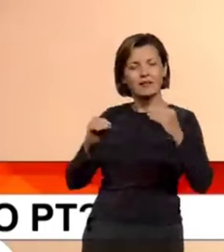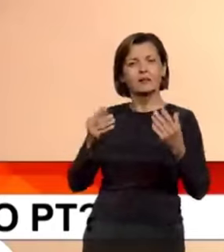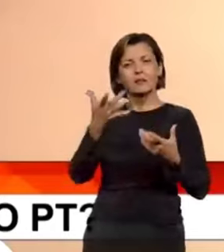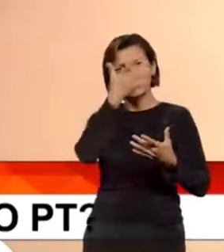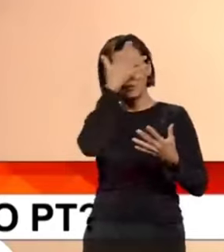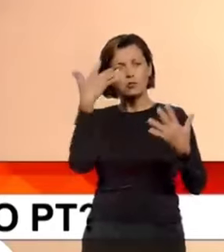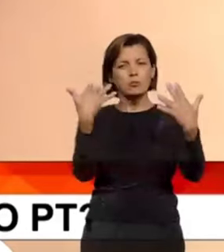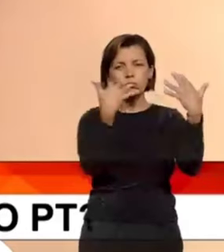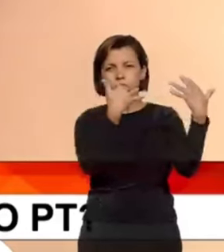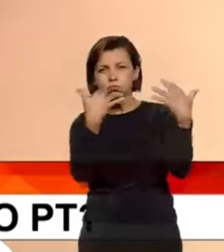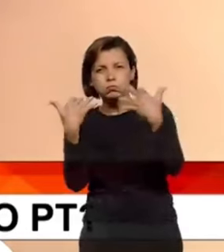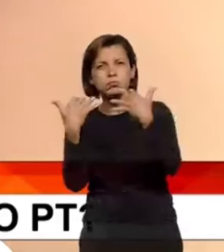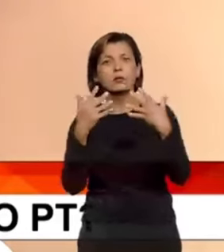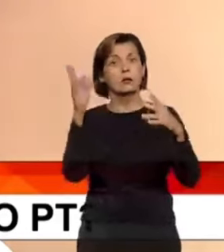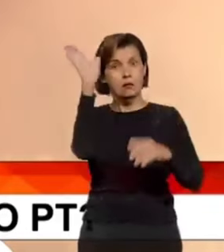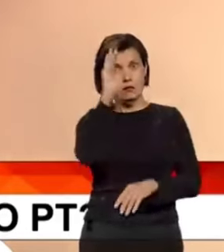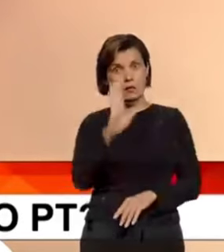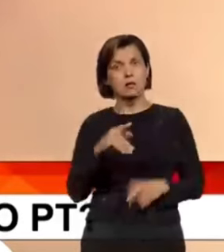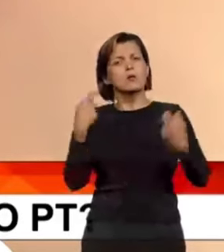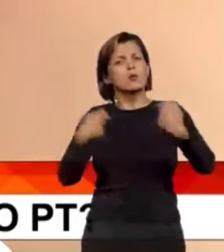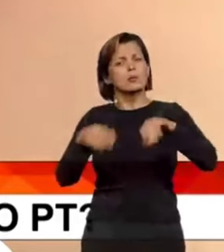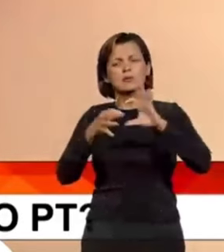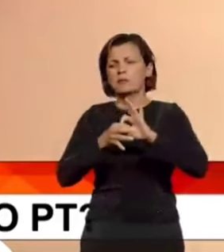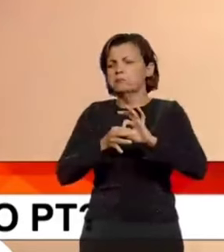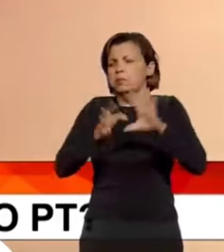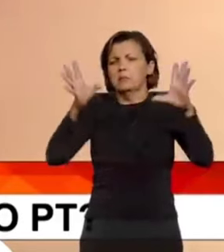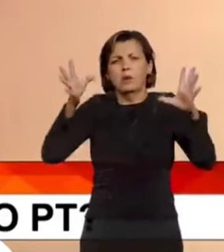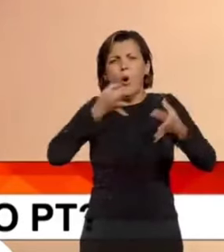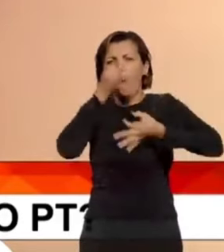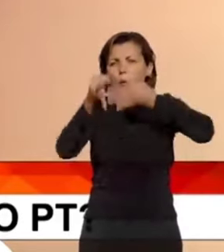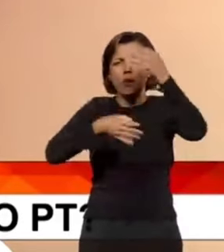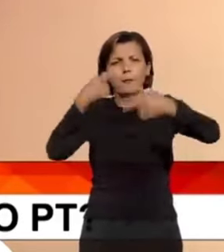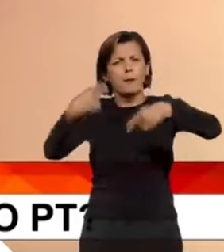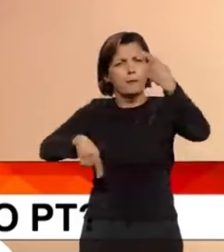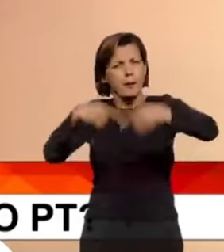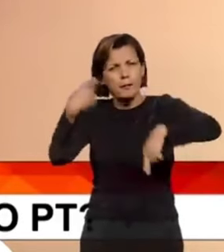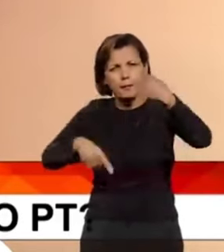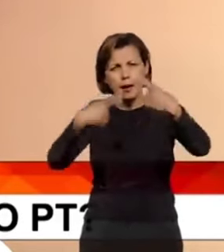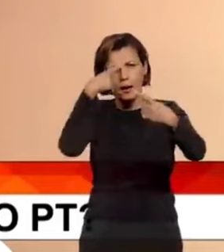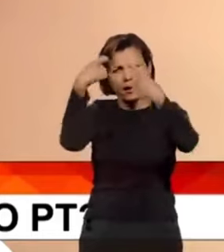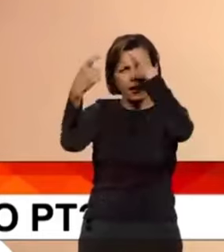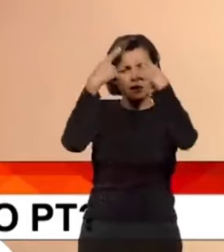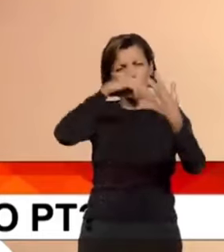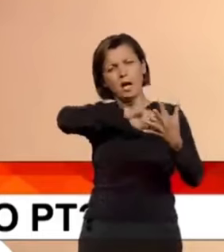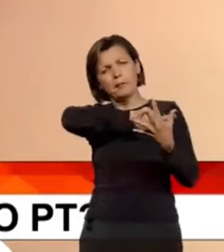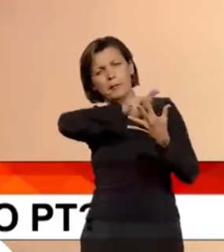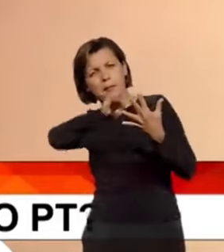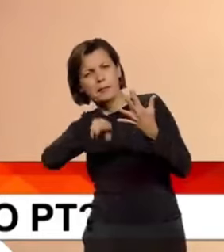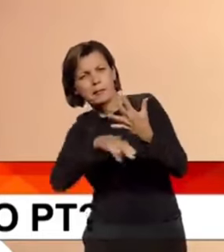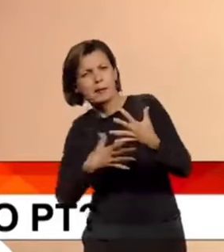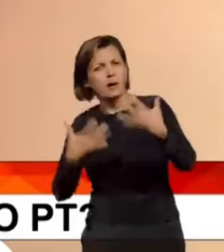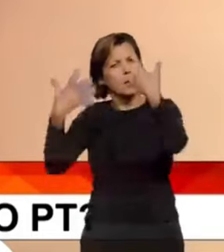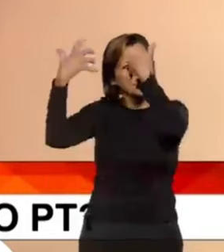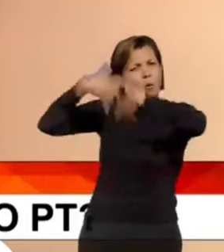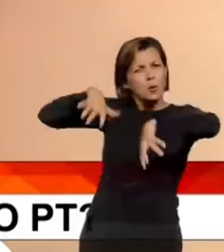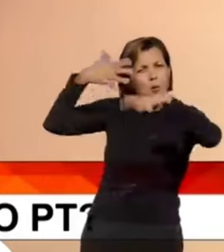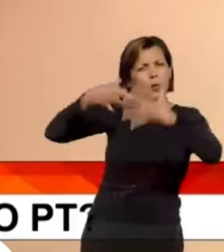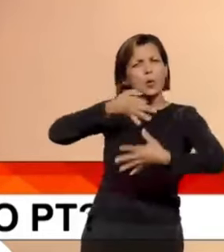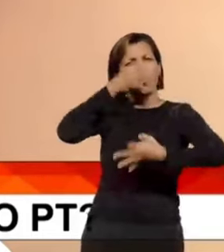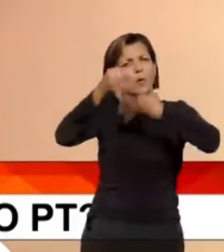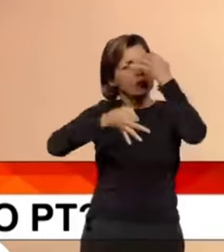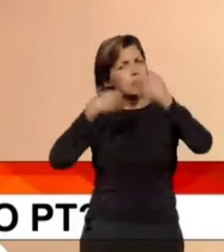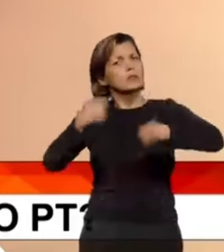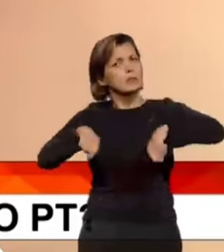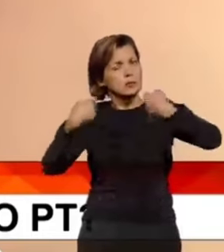noite você que nos acompanha O Brasil precisa de mais democracia demais pluralidade de ideias e pensamentos